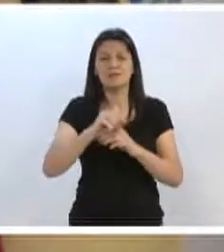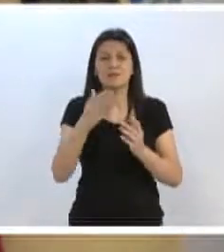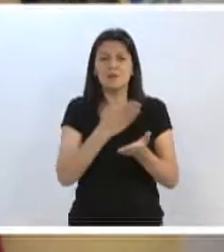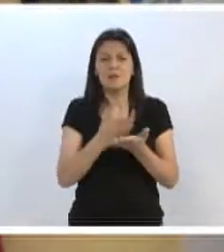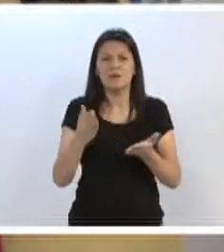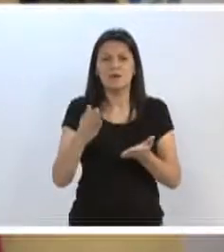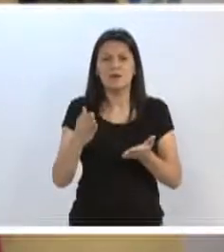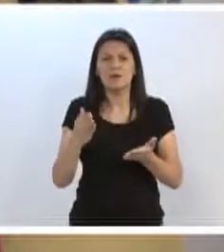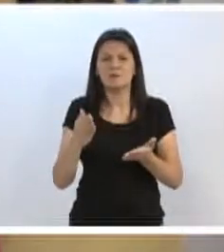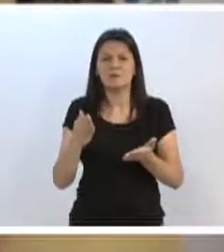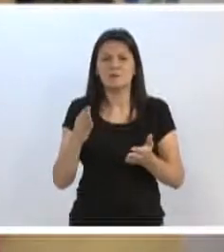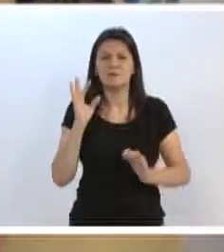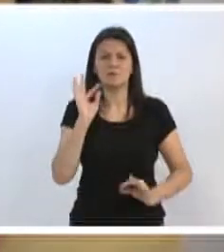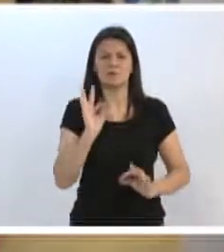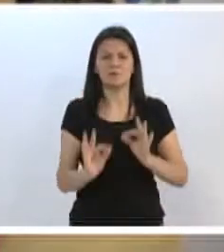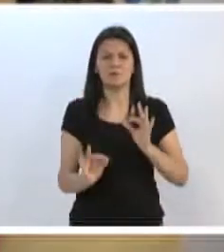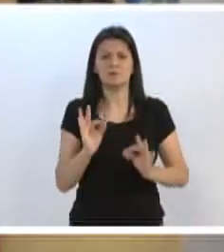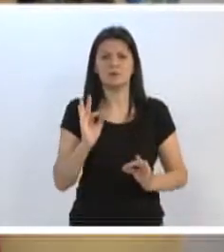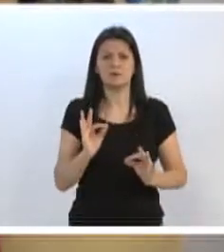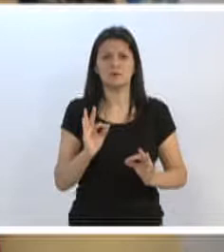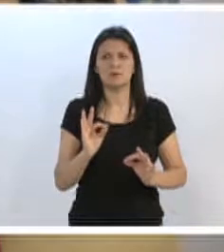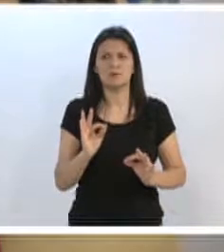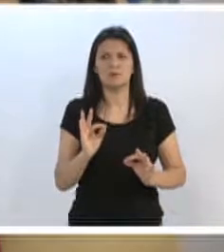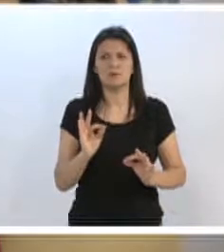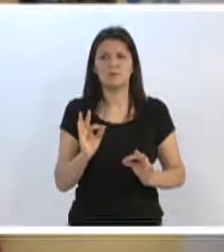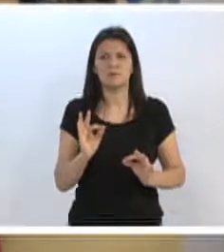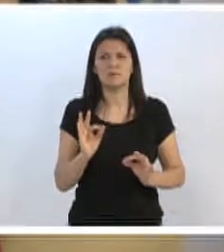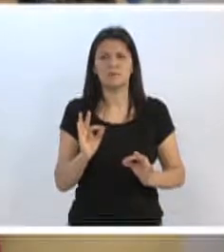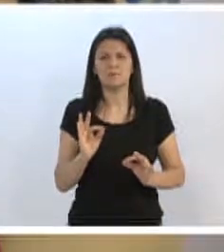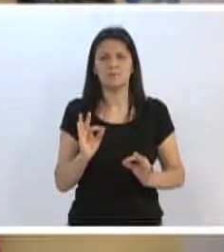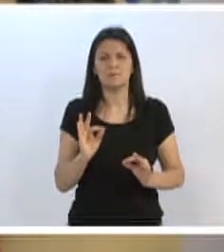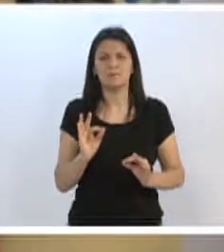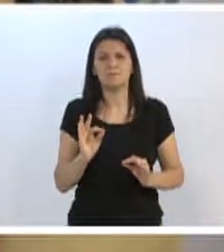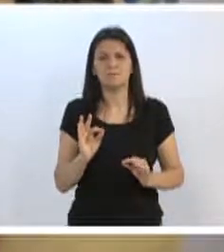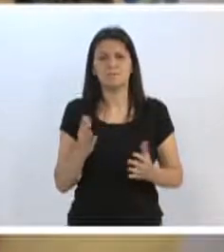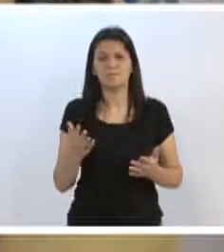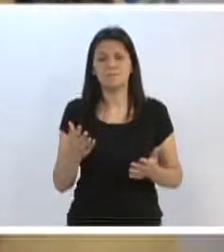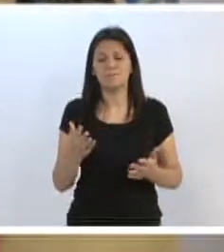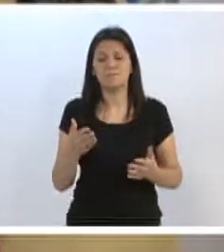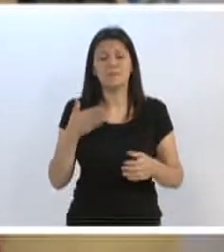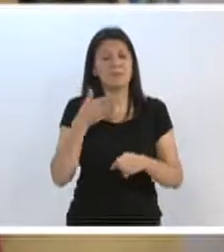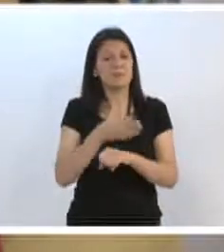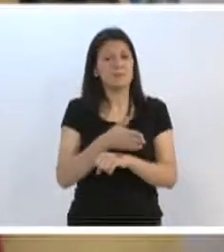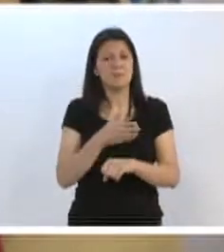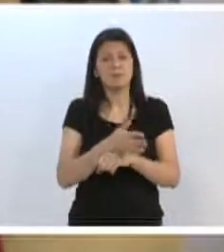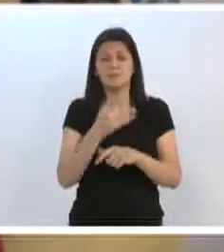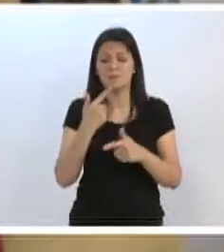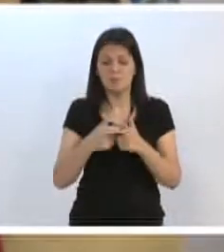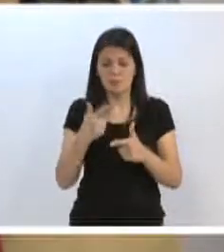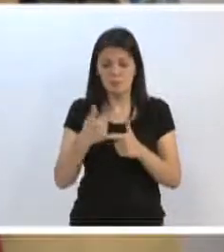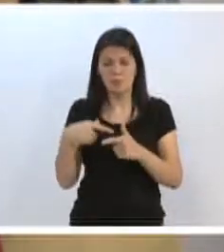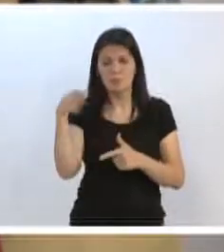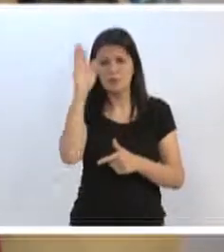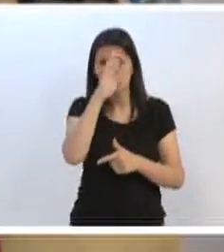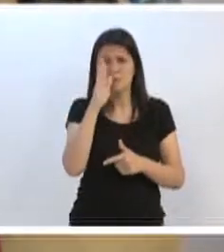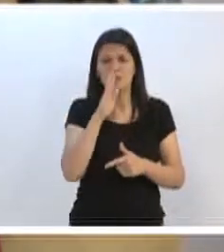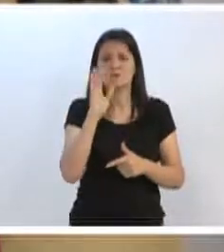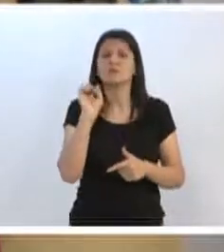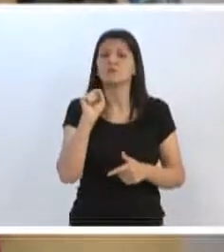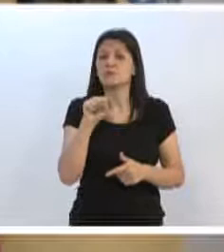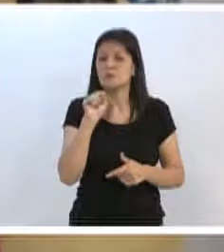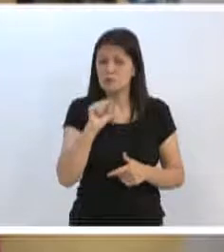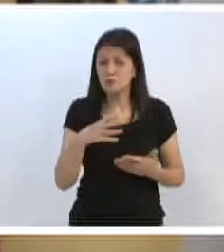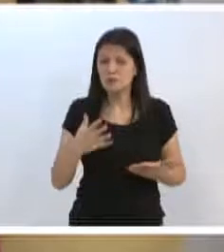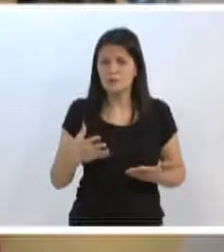Ito, o judiciário, no lugar de ser o salvador dos problemas do Brasil, o judiciário faz parte dos problemas do Brasil, faz parte grande dos